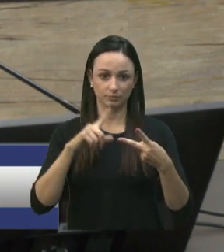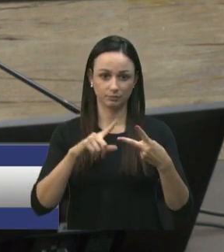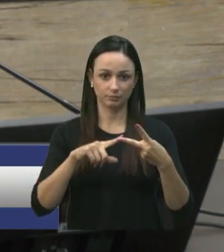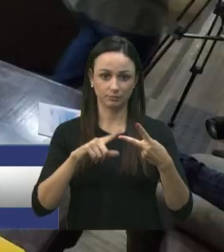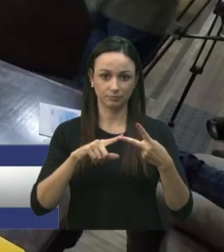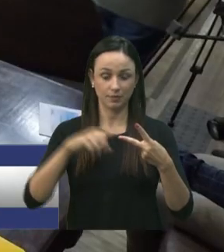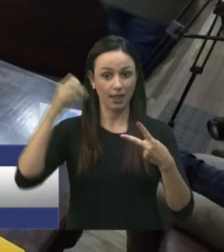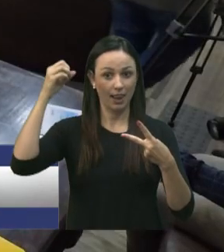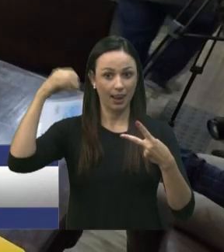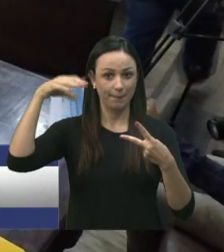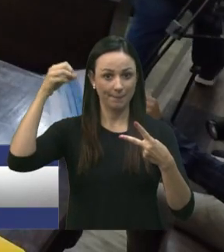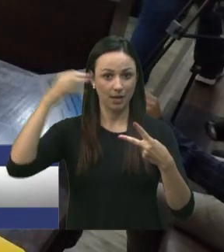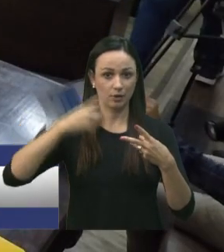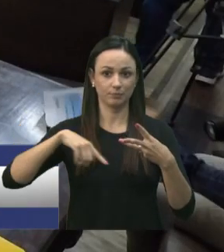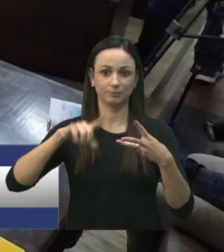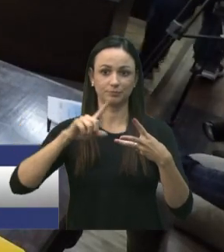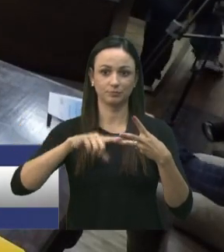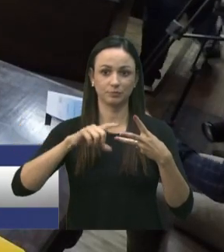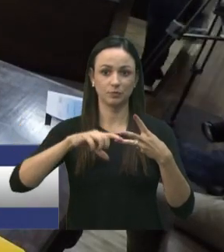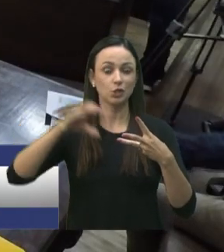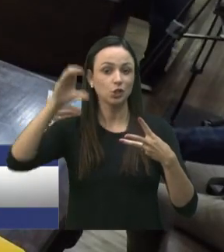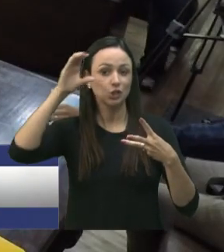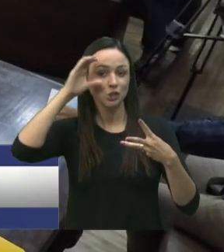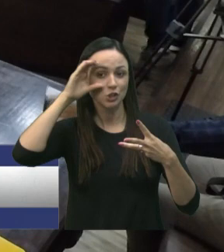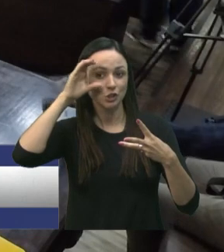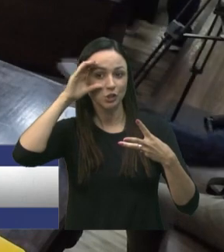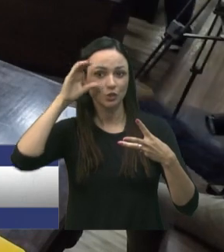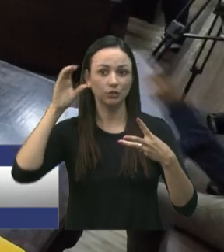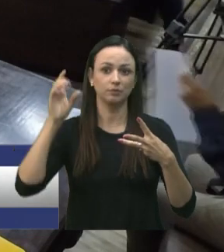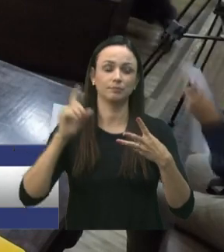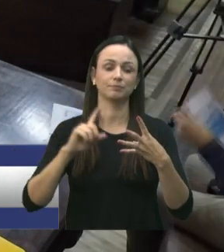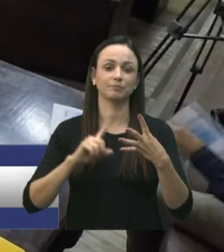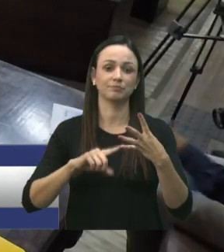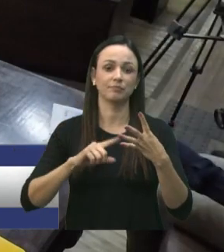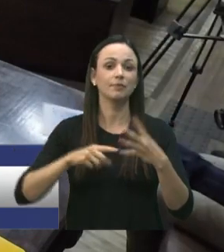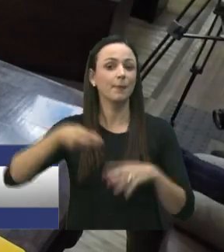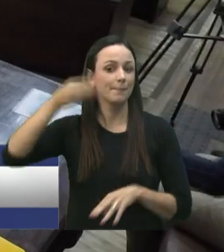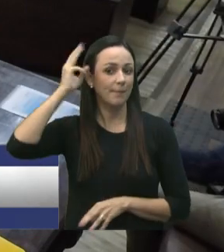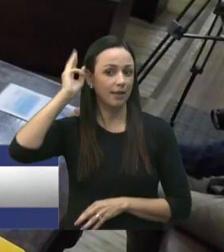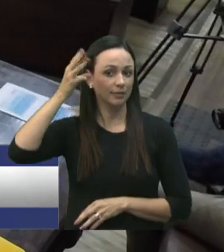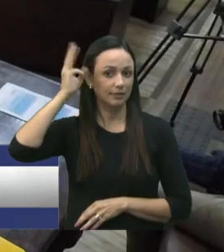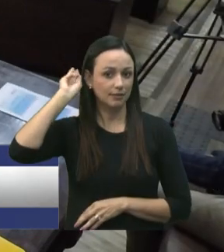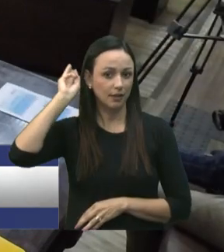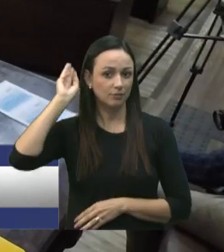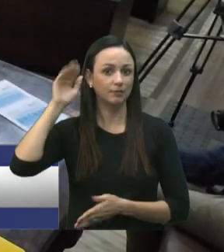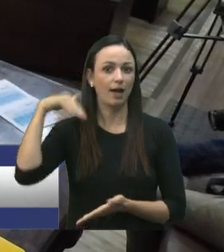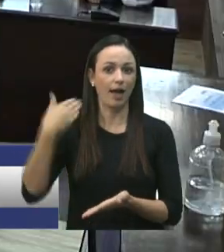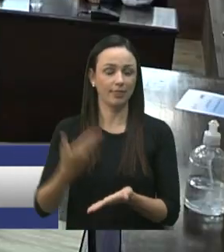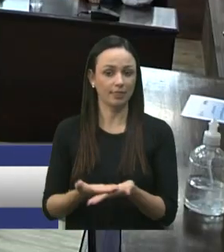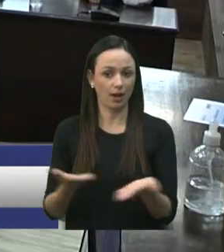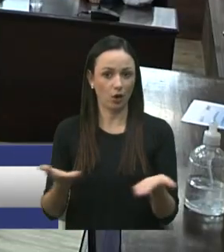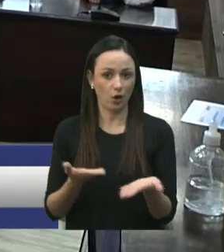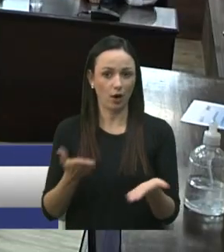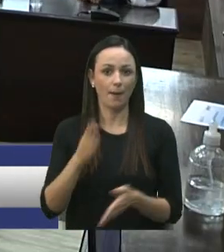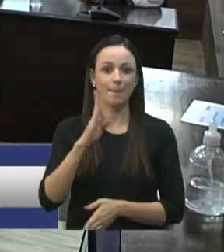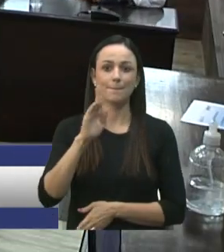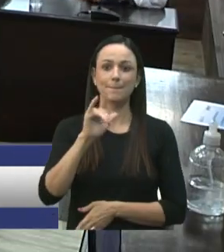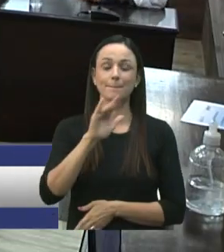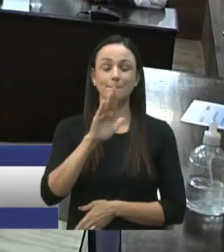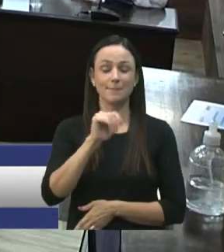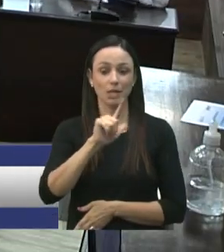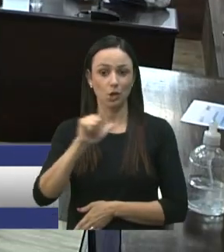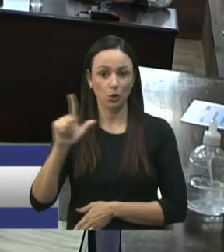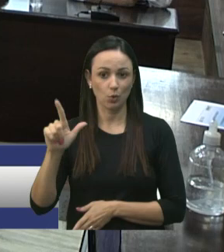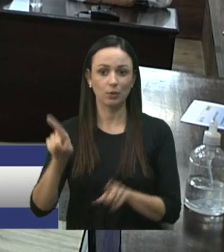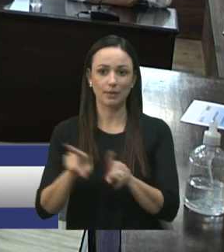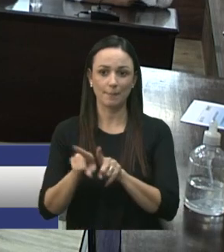Alberto Lampião, Chico Quevedo e Matheus Turini, até o presente momento, o Bio Lucchesi está chegando